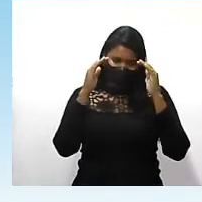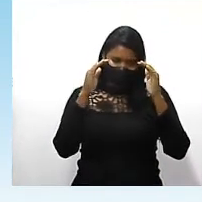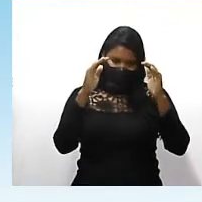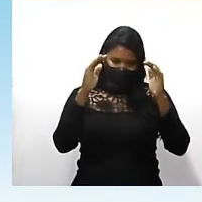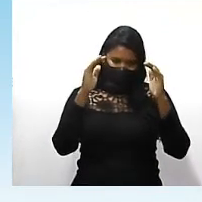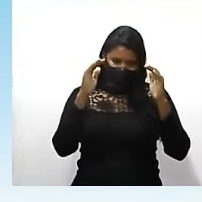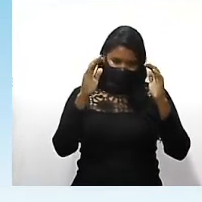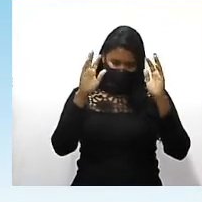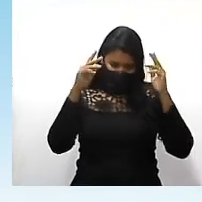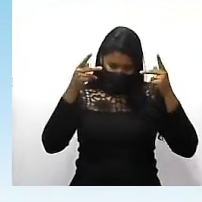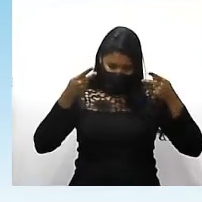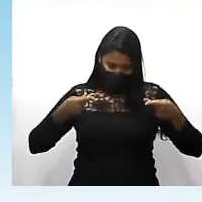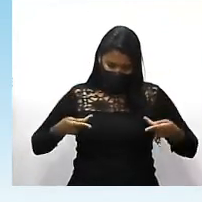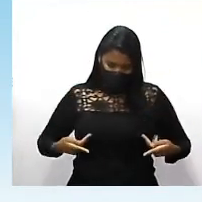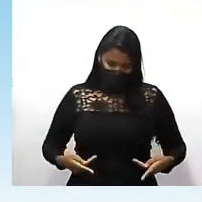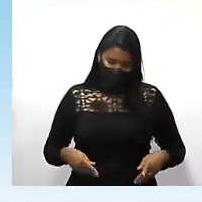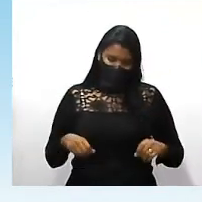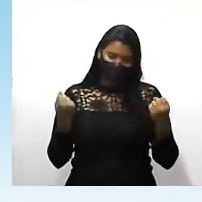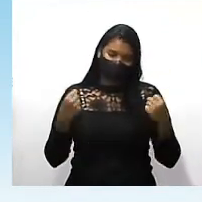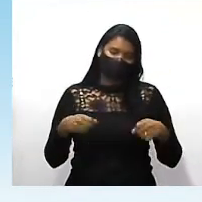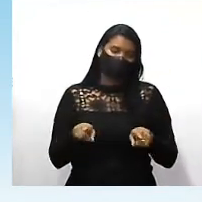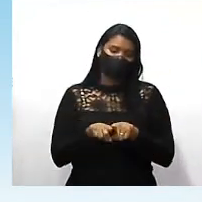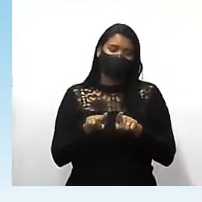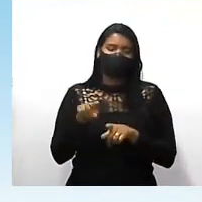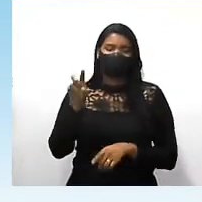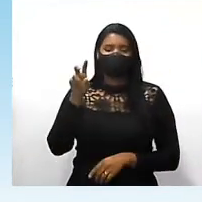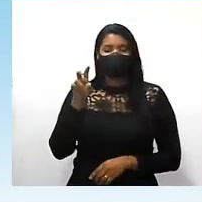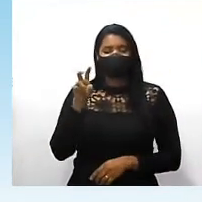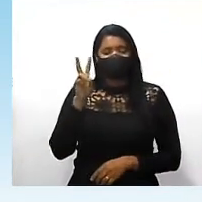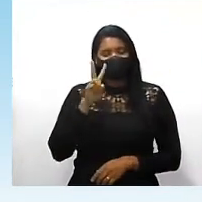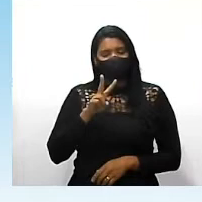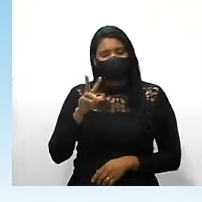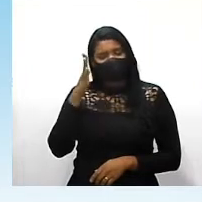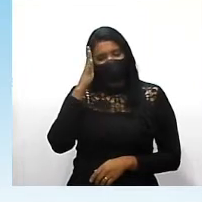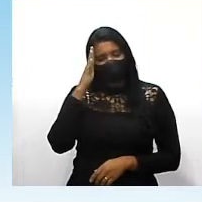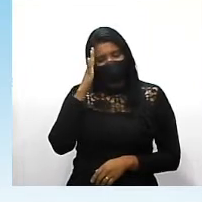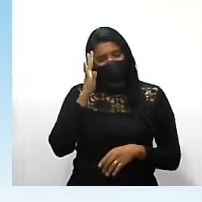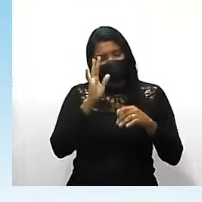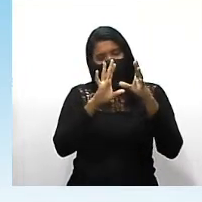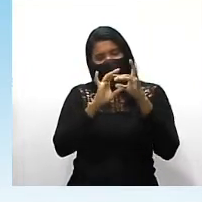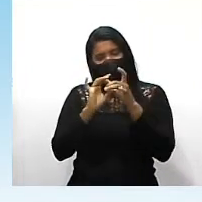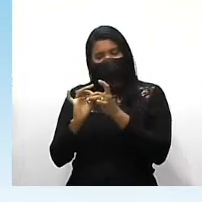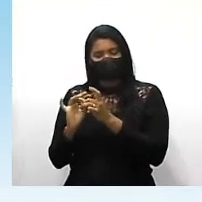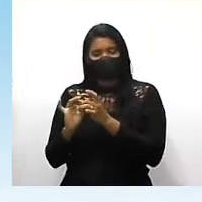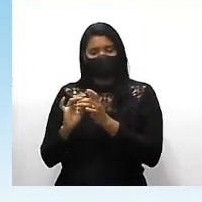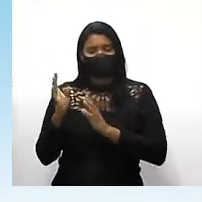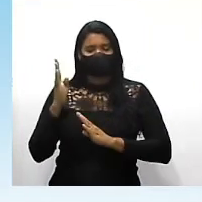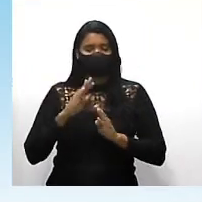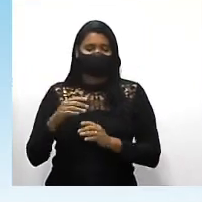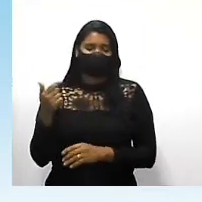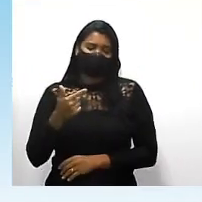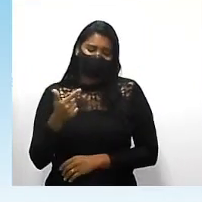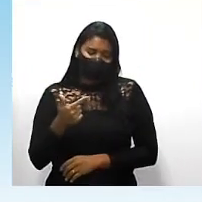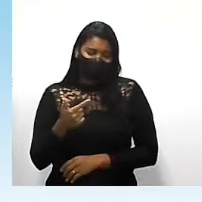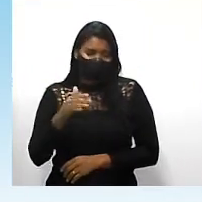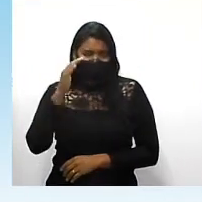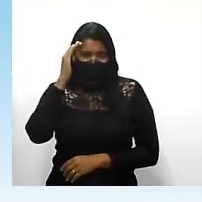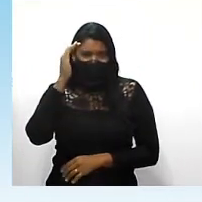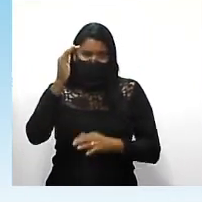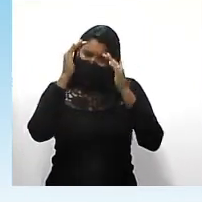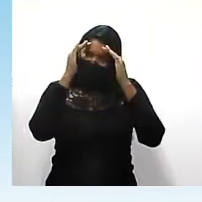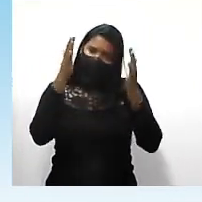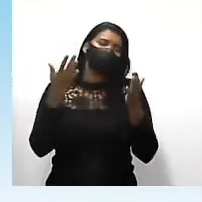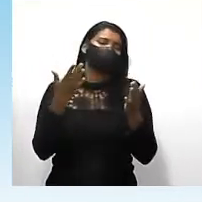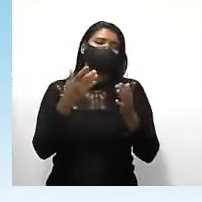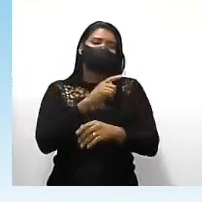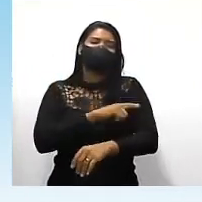dignidade humana precisa sempre ser vista em relação a esse contexto bioético. E a segunda é o respeito. Que